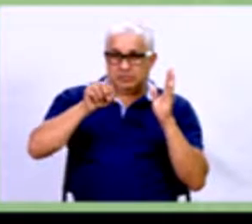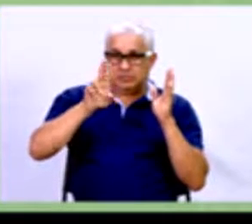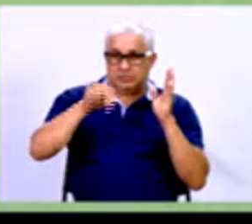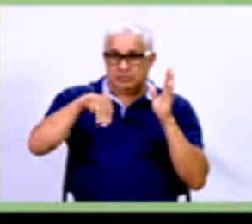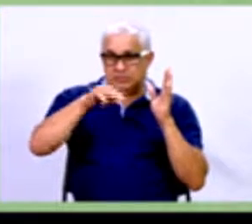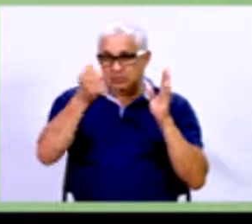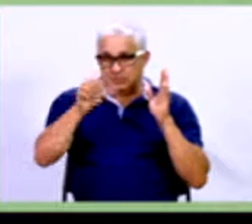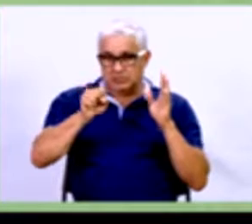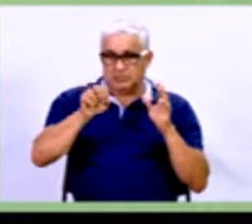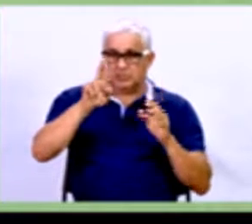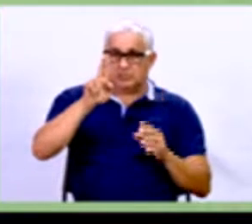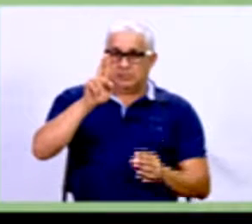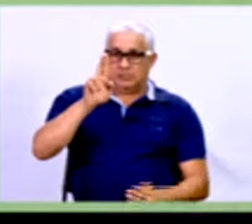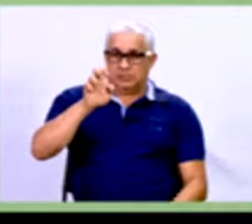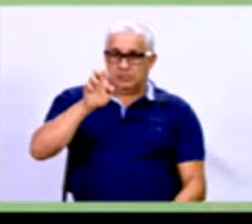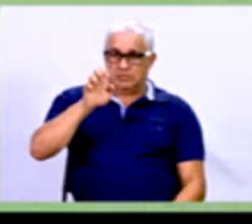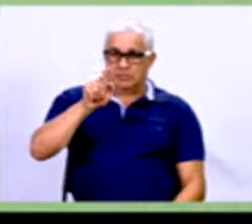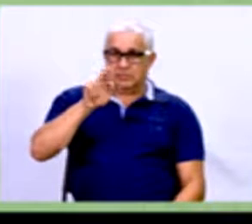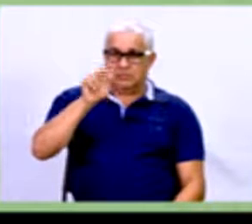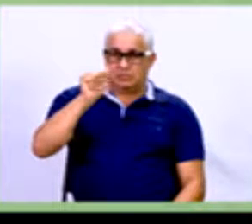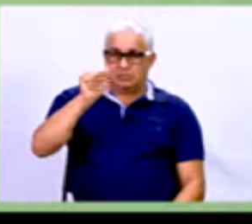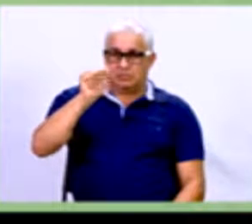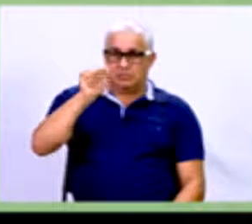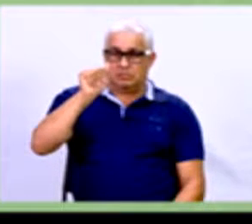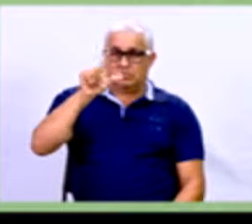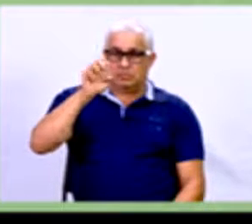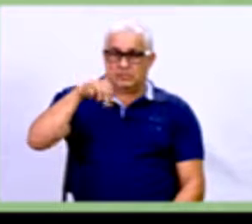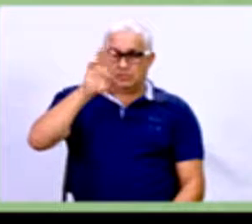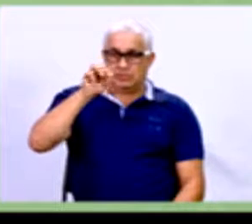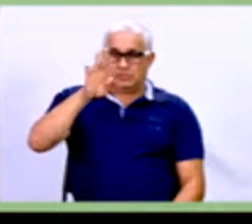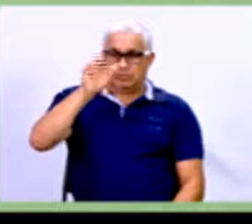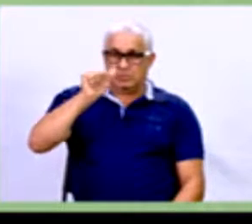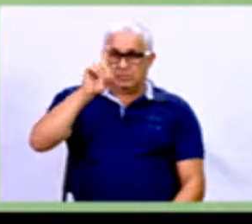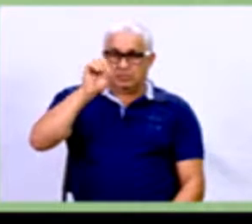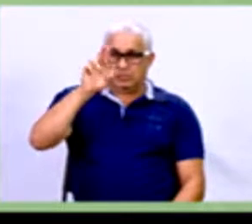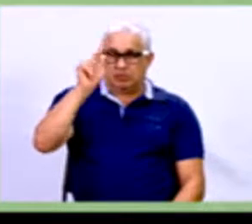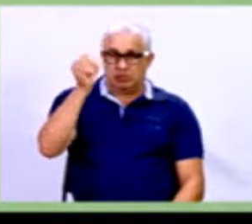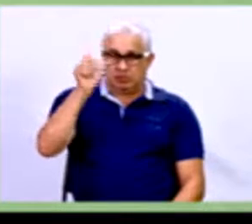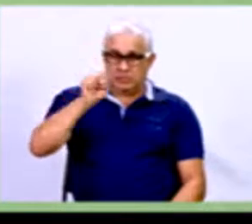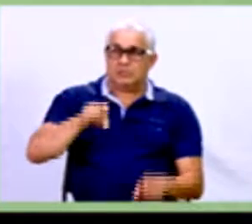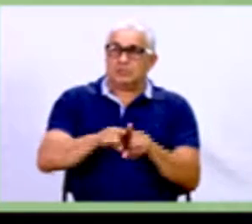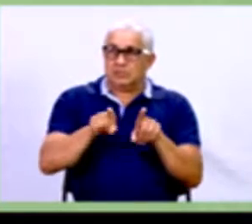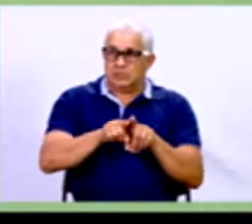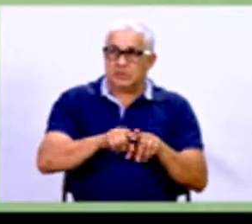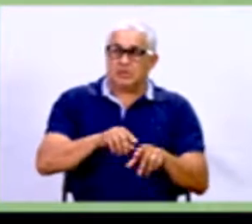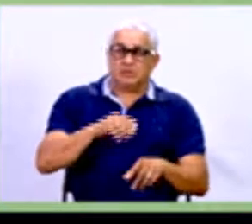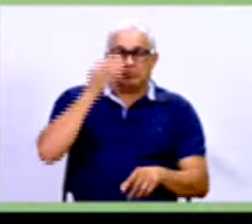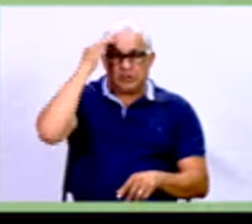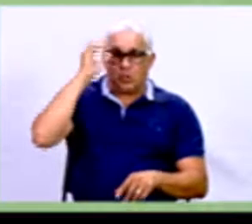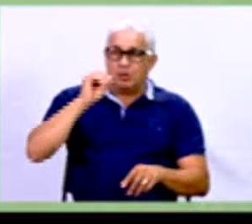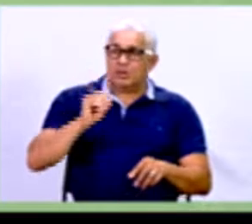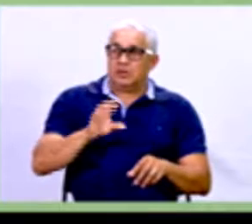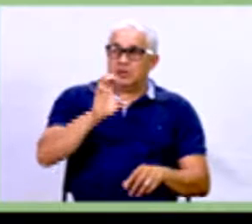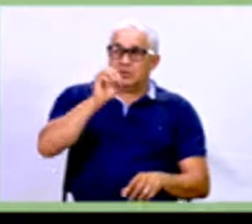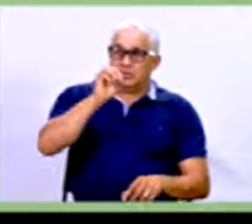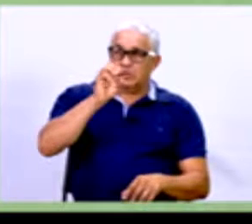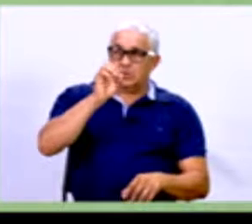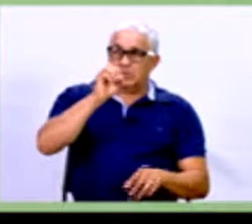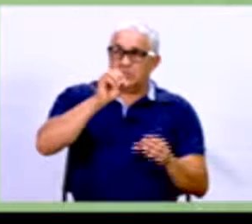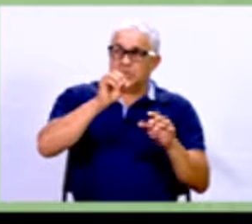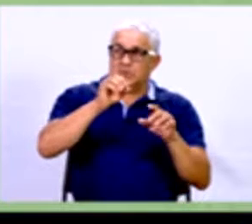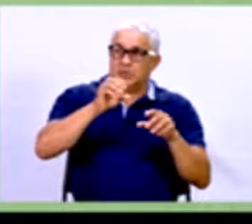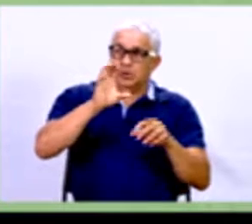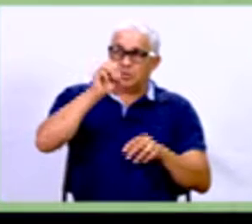da área de segurança do trabalho, compreender a constituição da Comissão Interna de Prevenção de Acidentes,